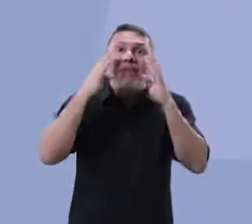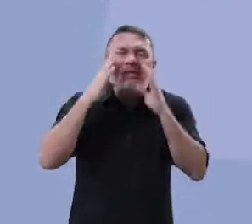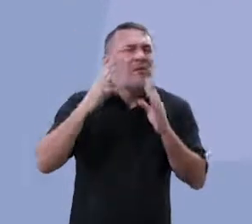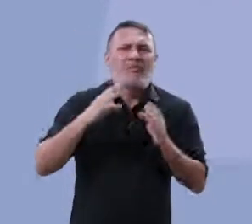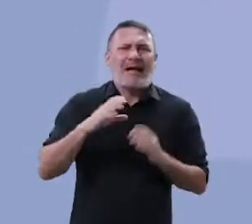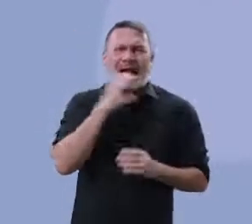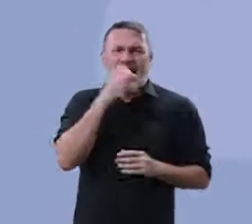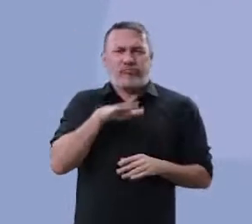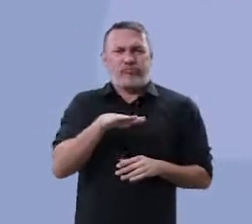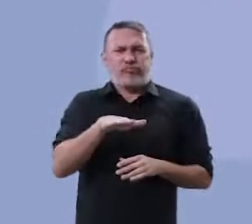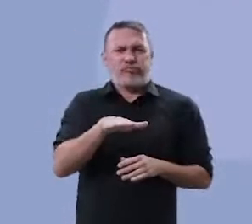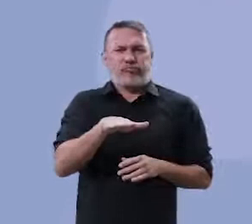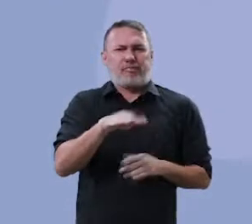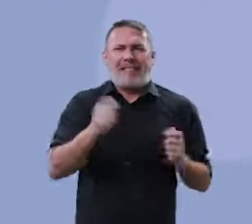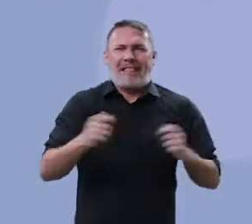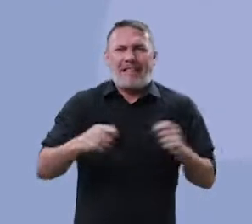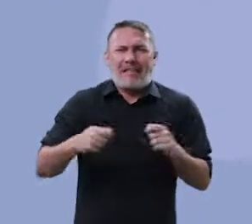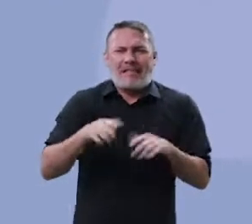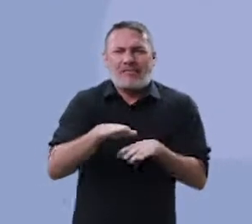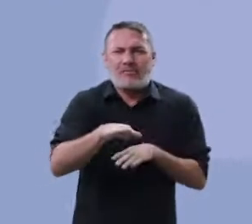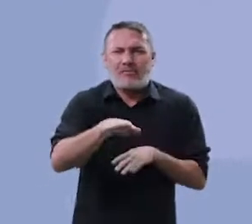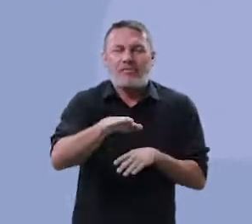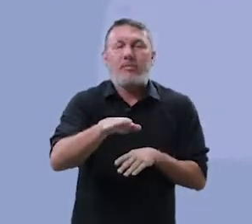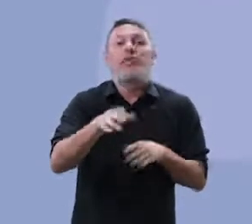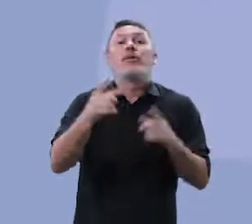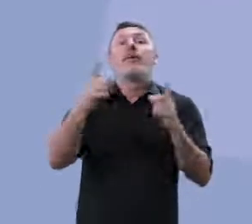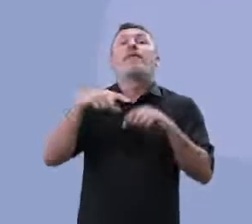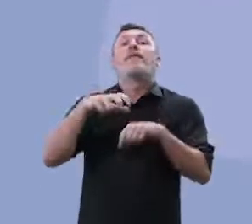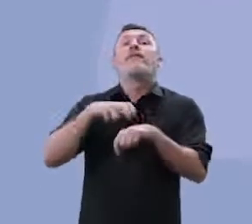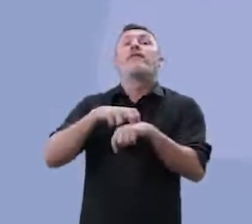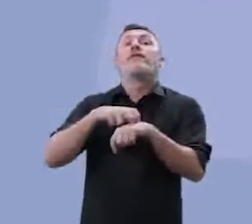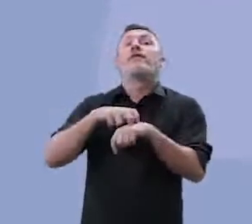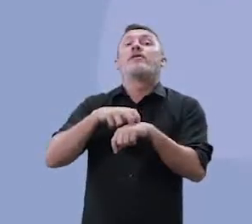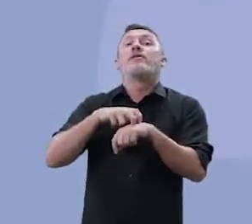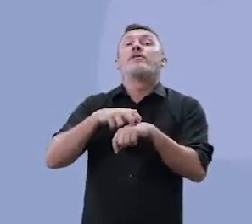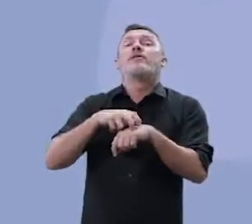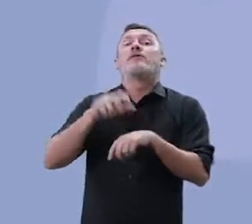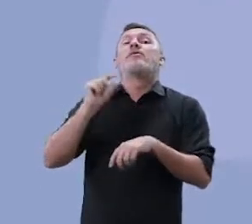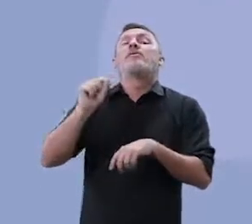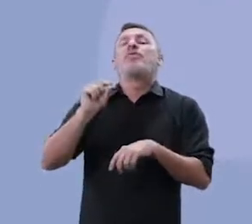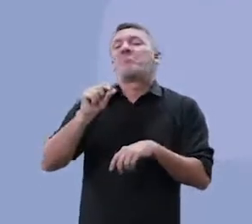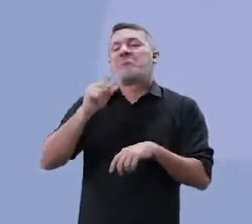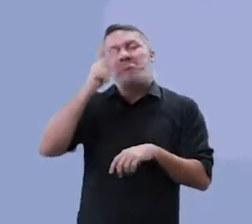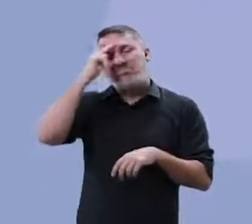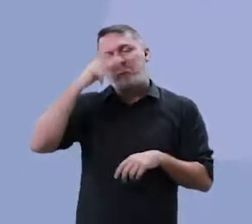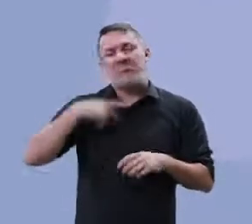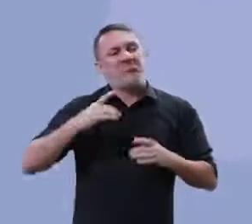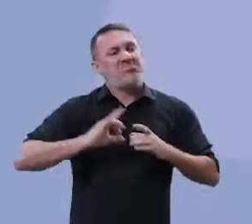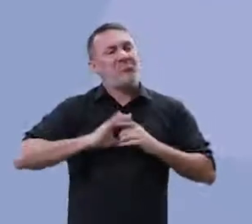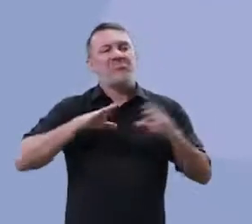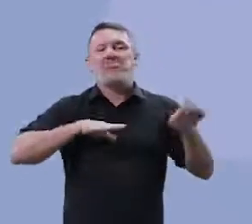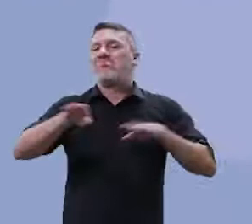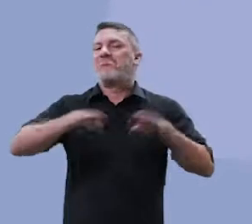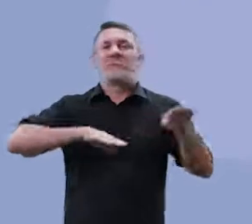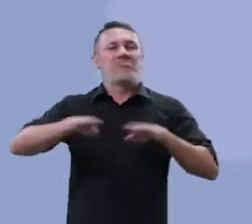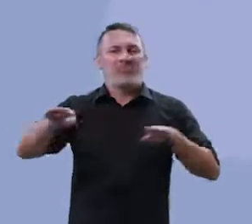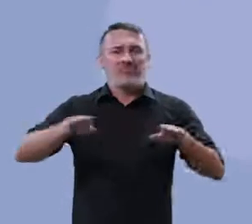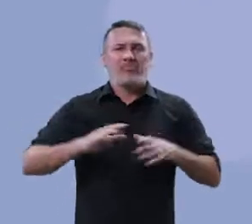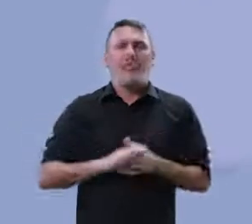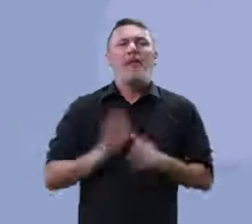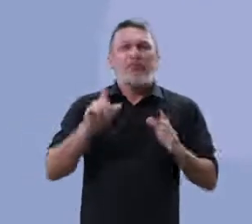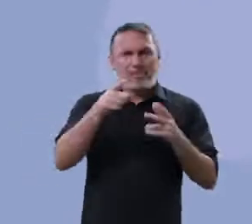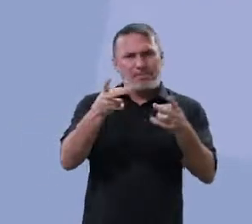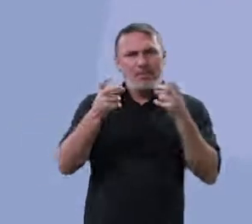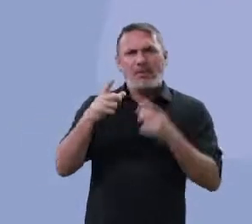que o amarelo é atenção. Não, dá uma olhadinha, acelera, vai, dá tempo. E o verde fica por si só, acabam